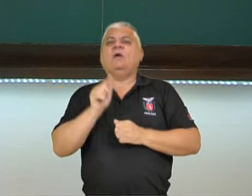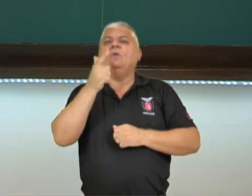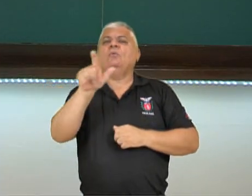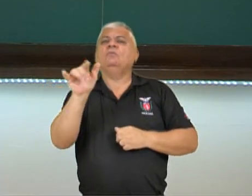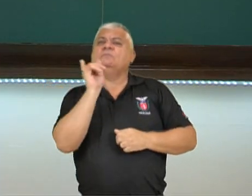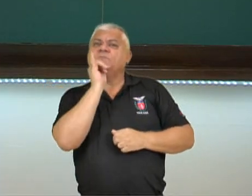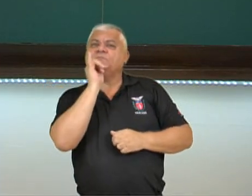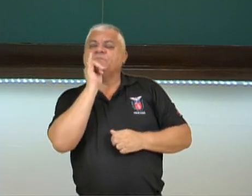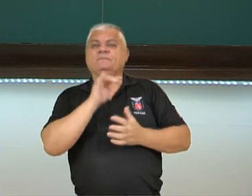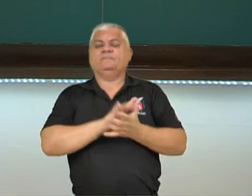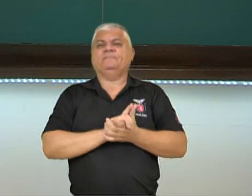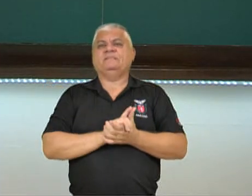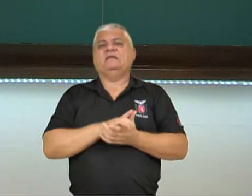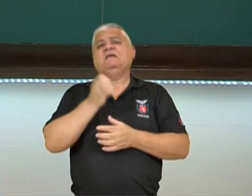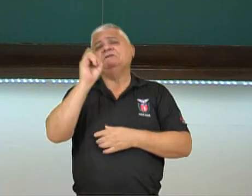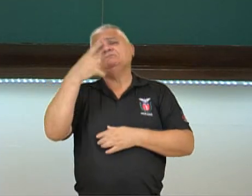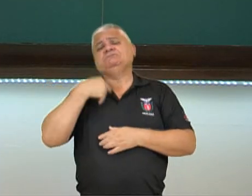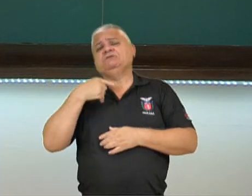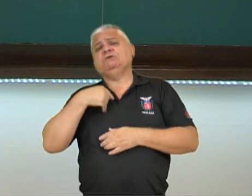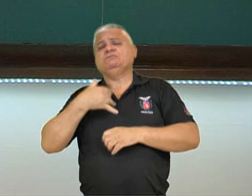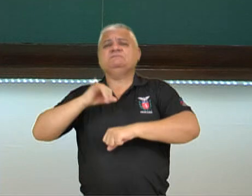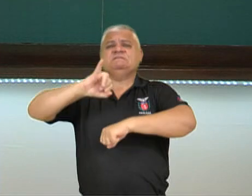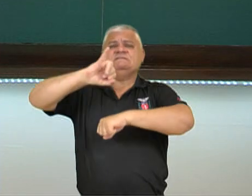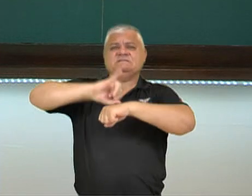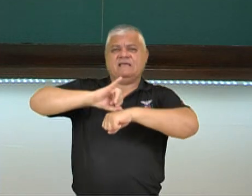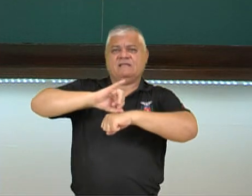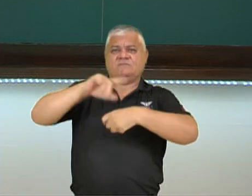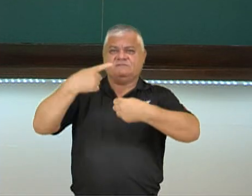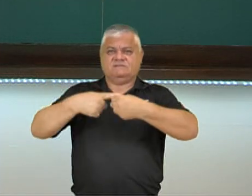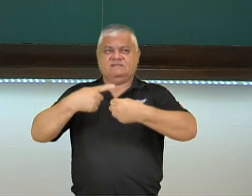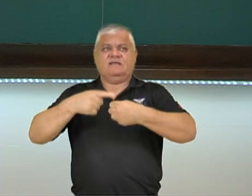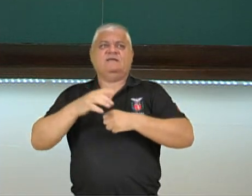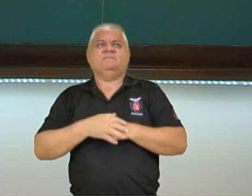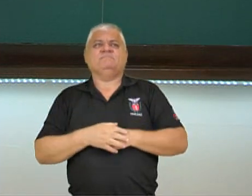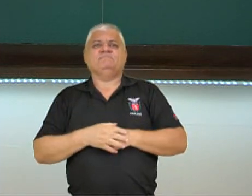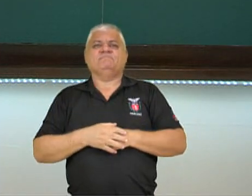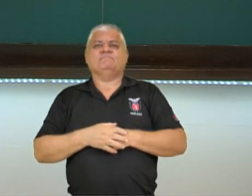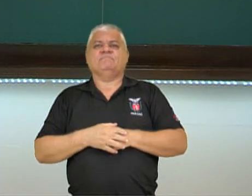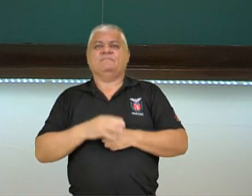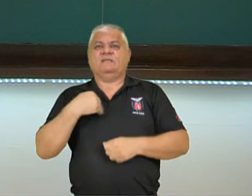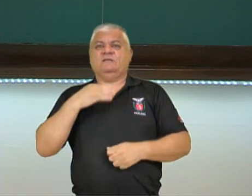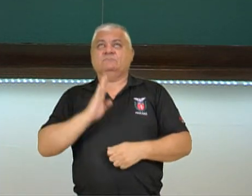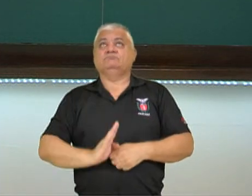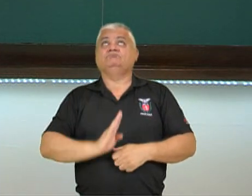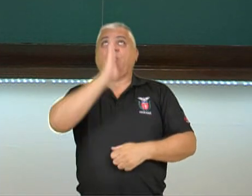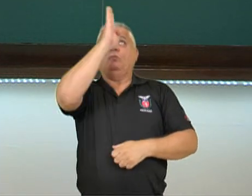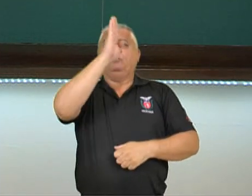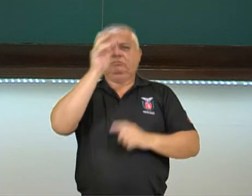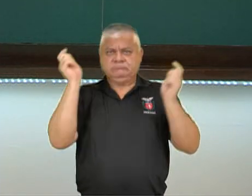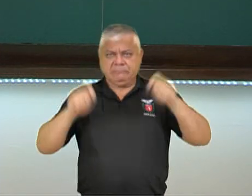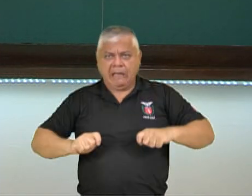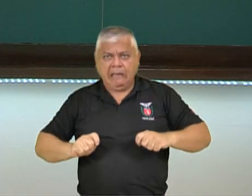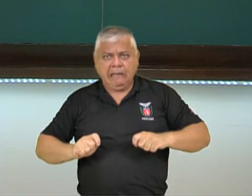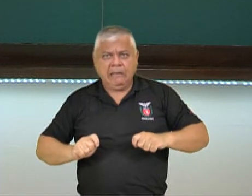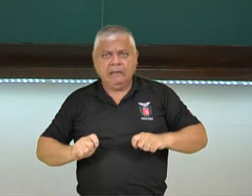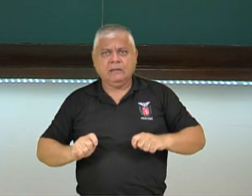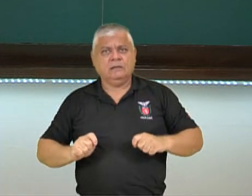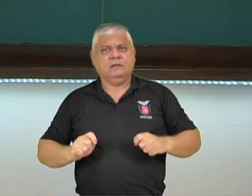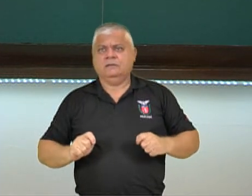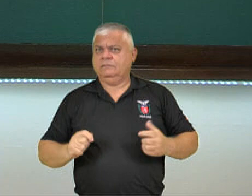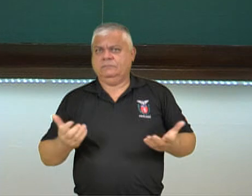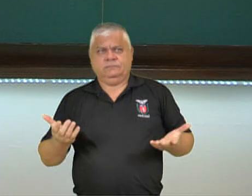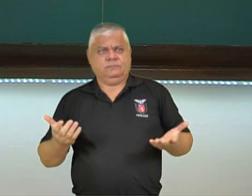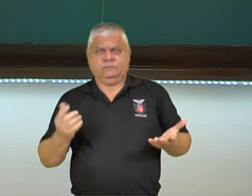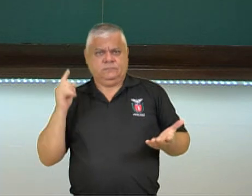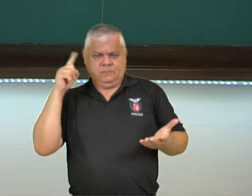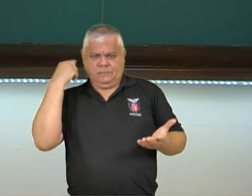eu quiser ir para o centro, tem noção de eu, por exemplo, fazer isso aqui? Vá nessa direção. O cara fala assim, professor, o senhor